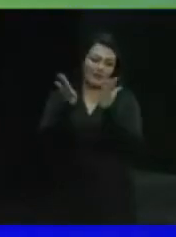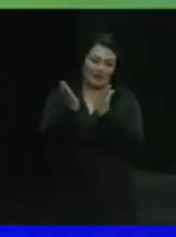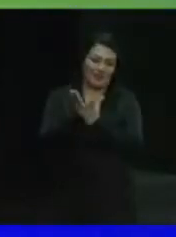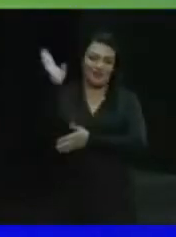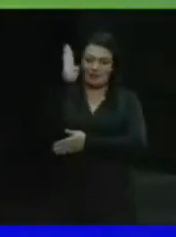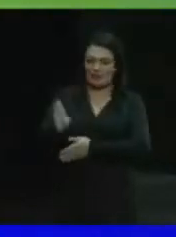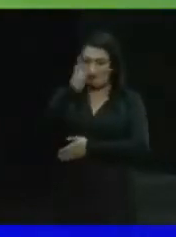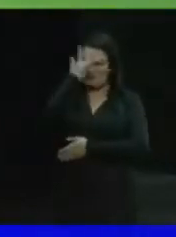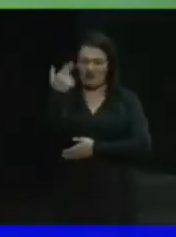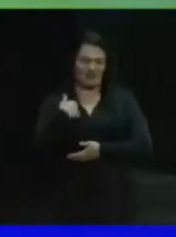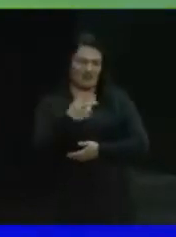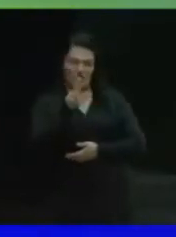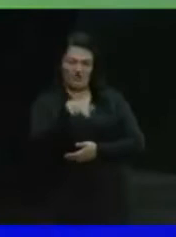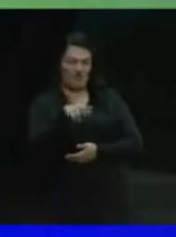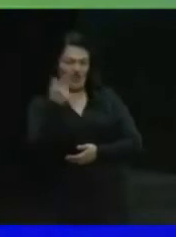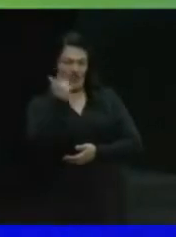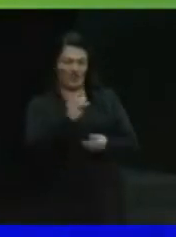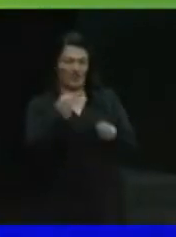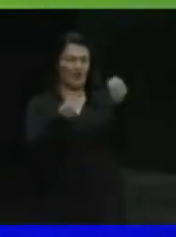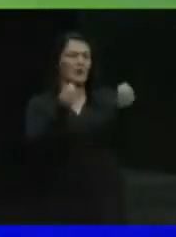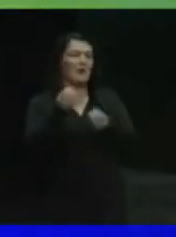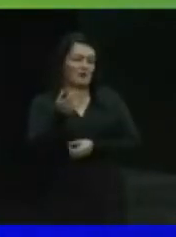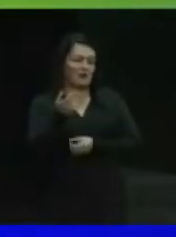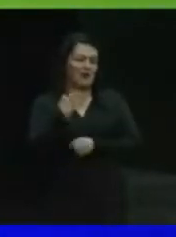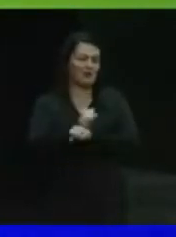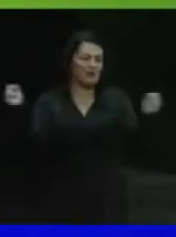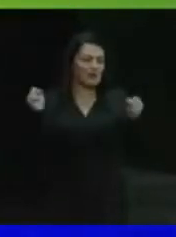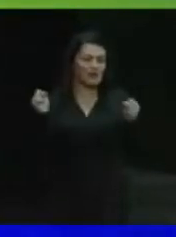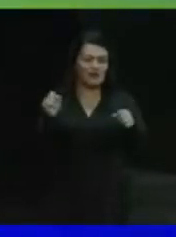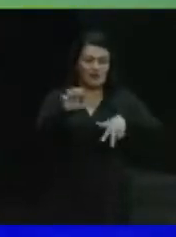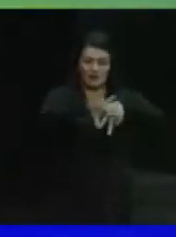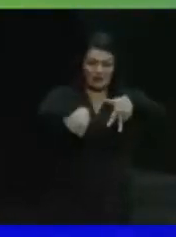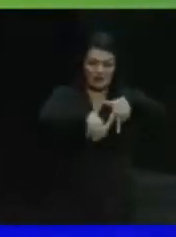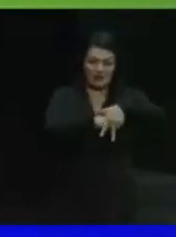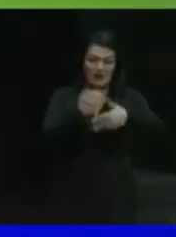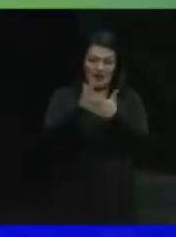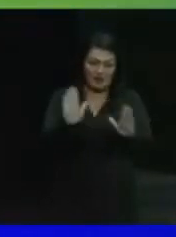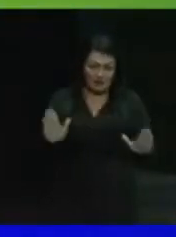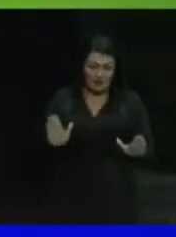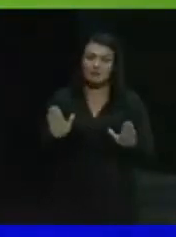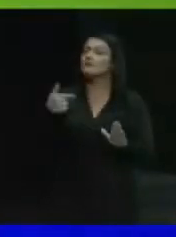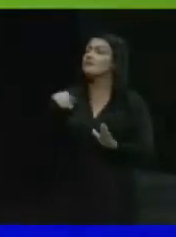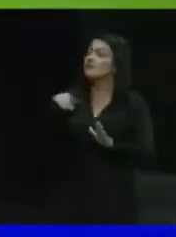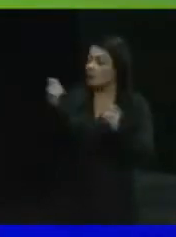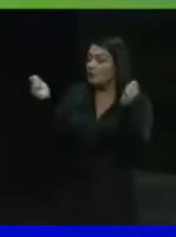que isso é impossível. Como diziam que era impossível combater a corrupção. Não é. E nem precisa destruir o